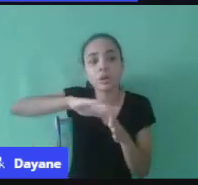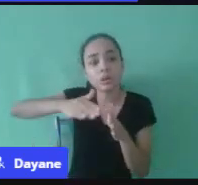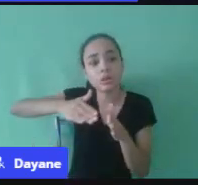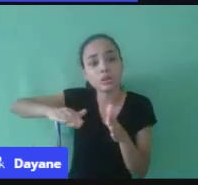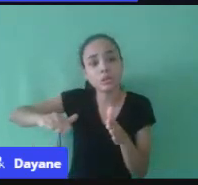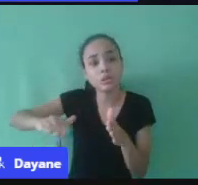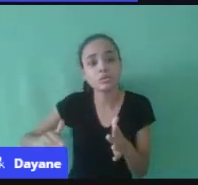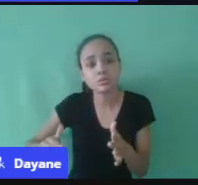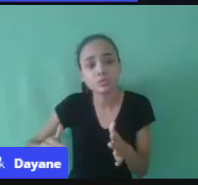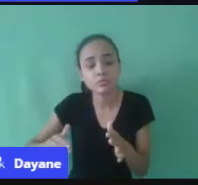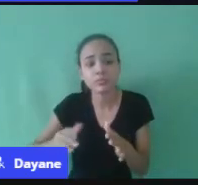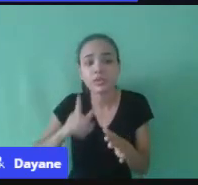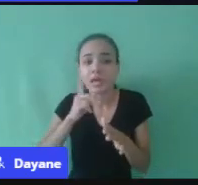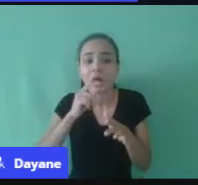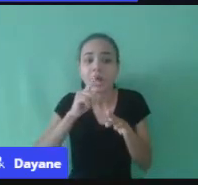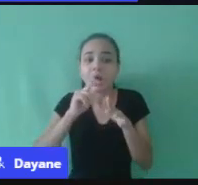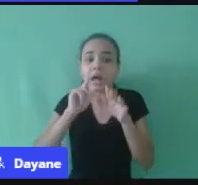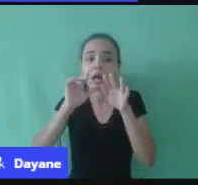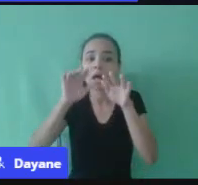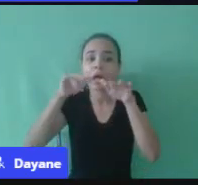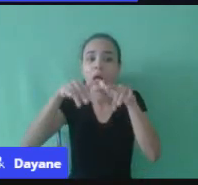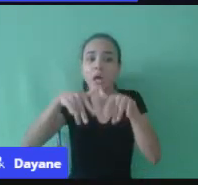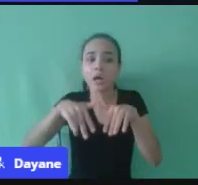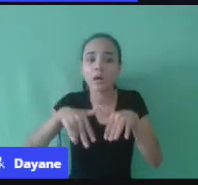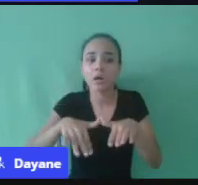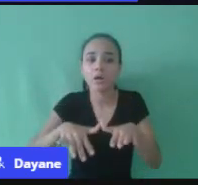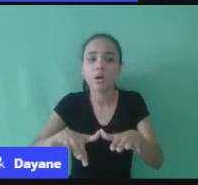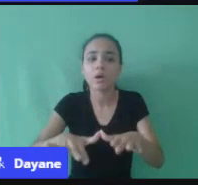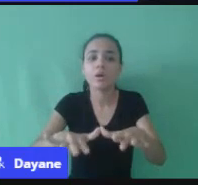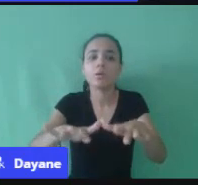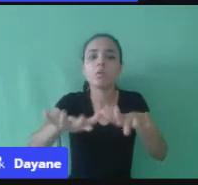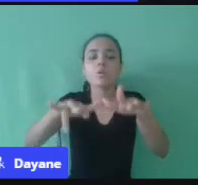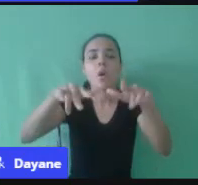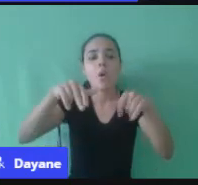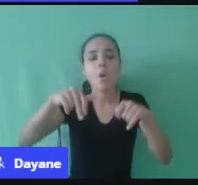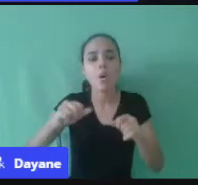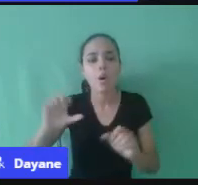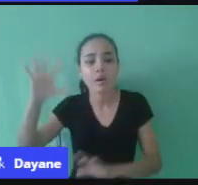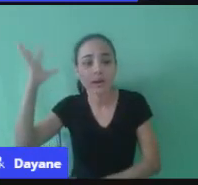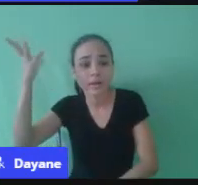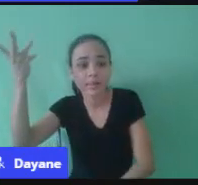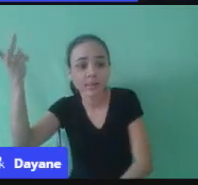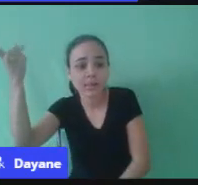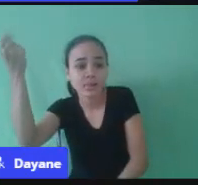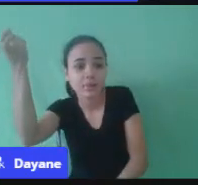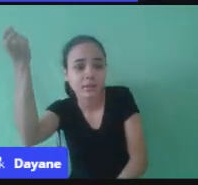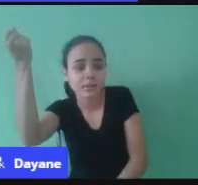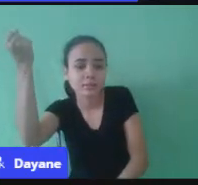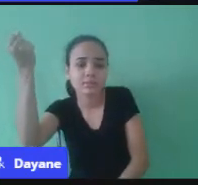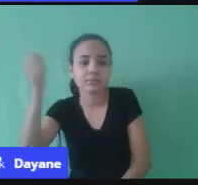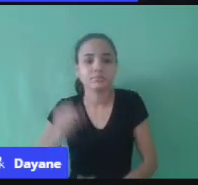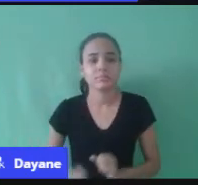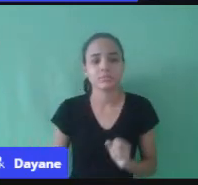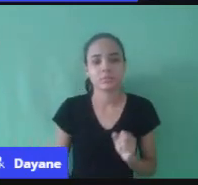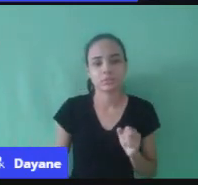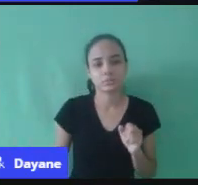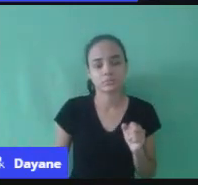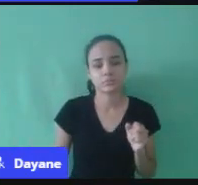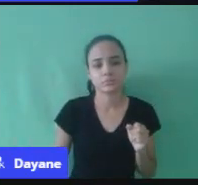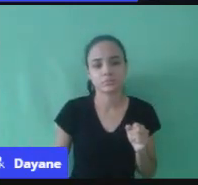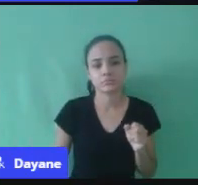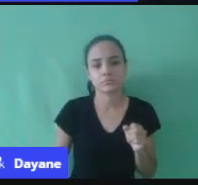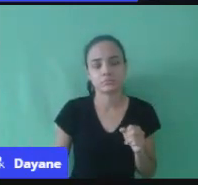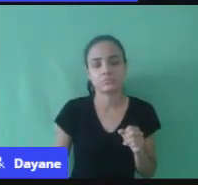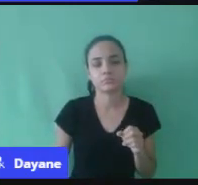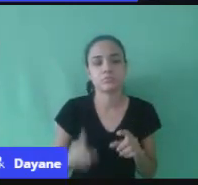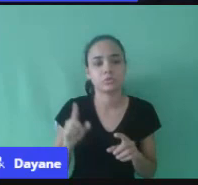né? O que fez com que as pessoas venham e gostam também. Uma das coisas são os aspectos naturais